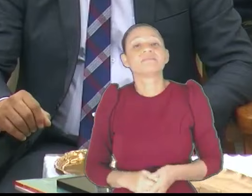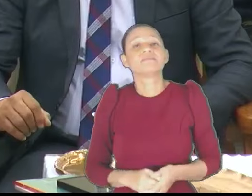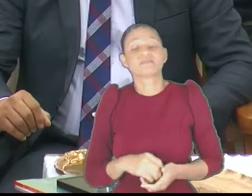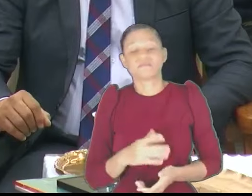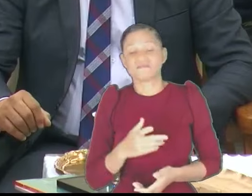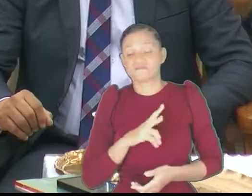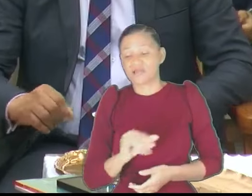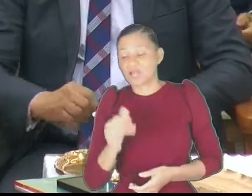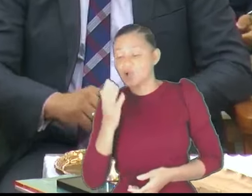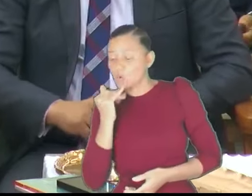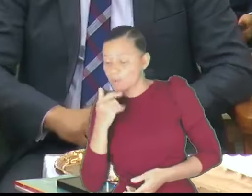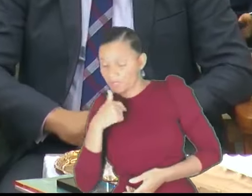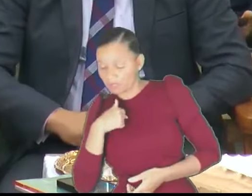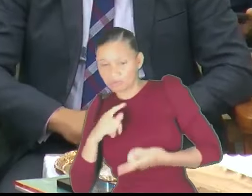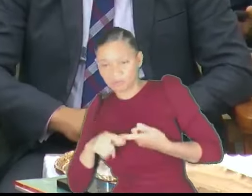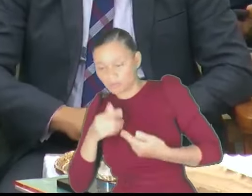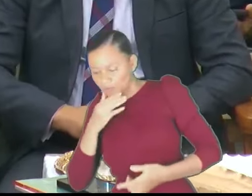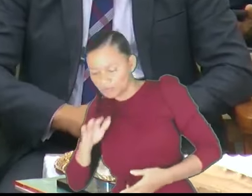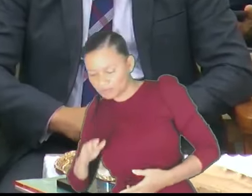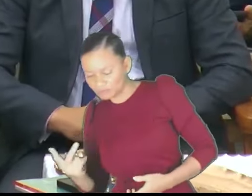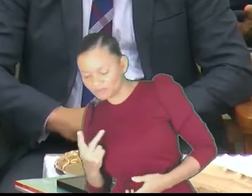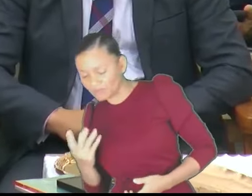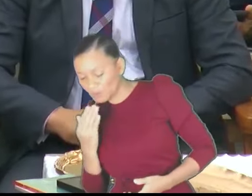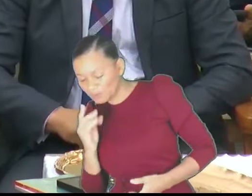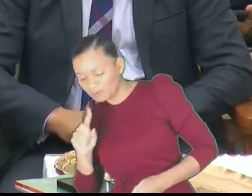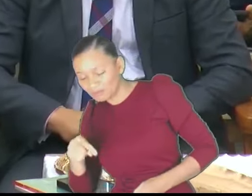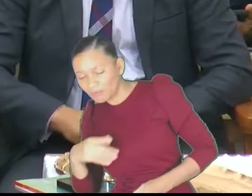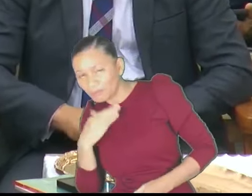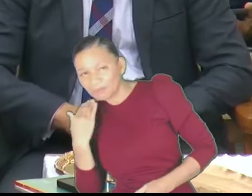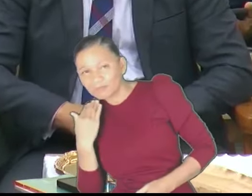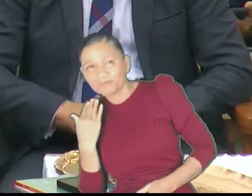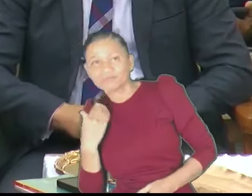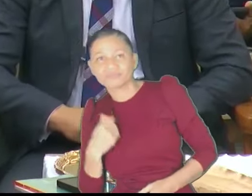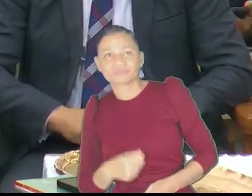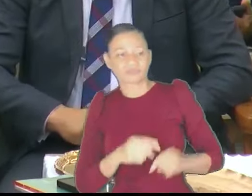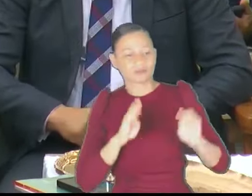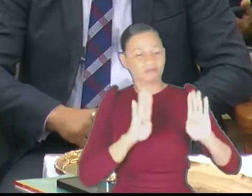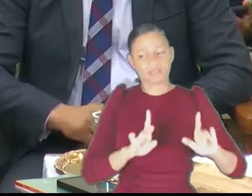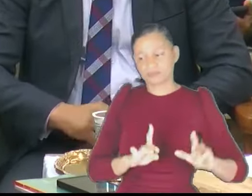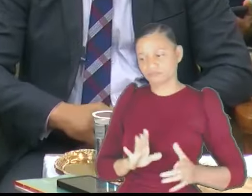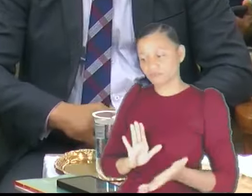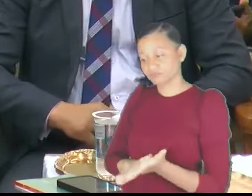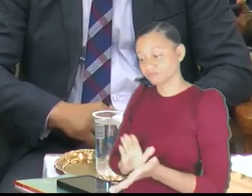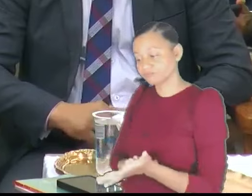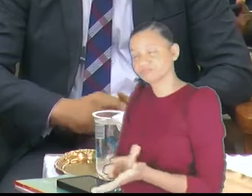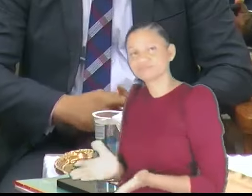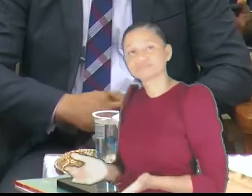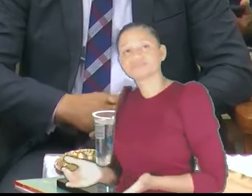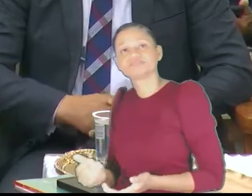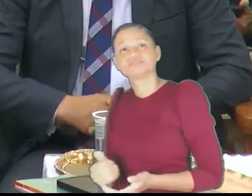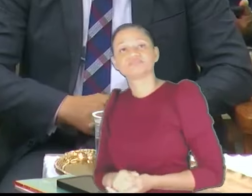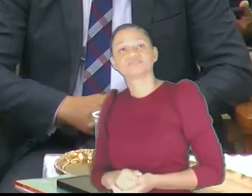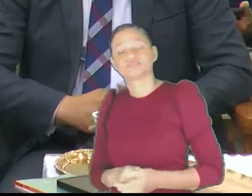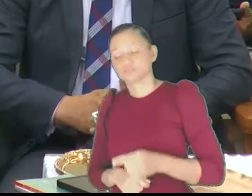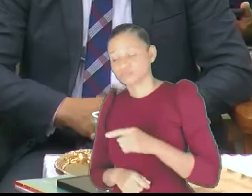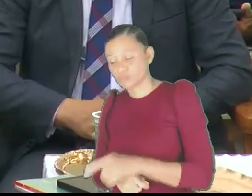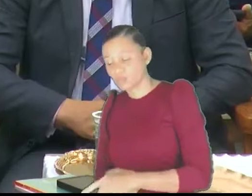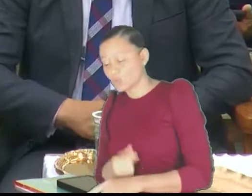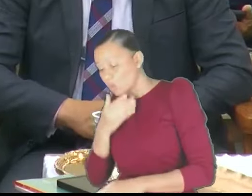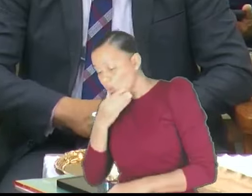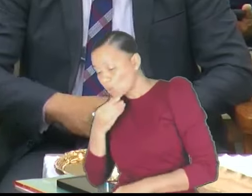e o menino e vamos morrer. Pois bem, Baal veio cobrar essa palavra dela. A Bíblia diz que o menino ficou doente